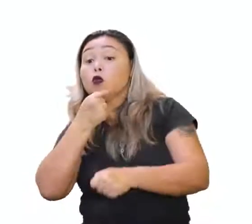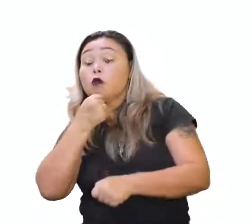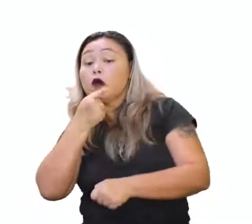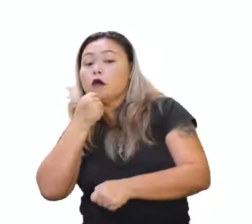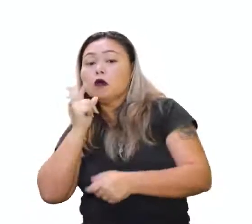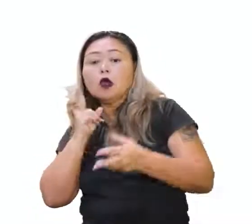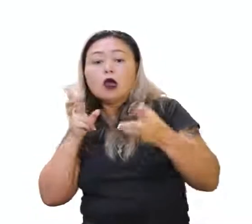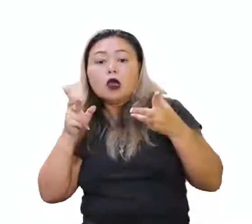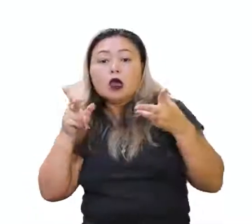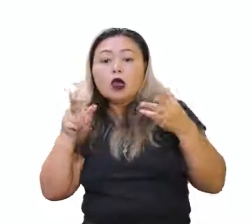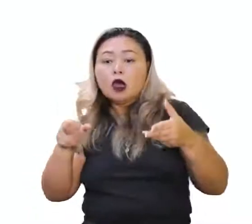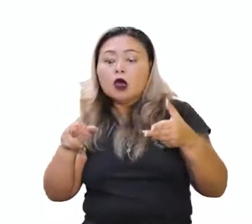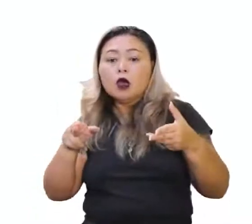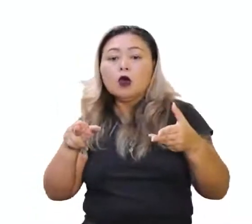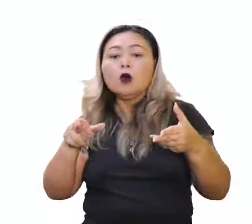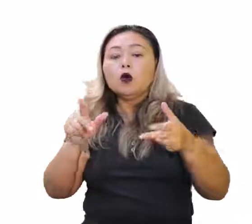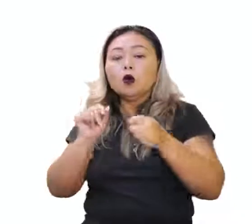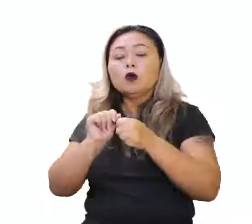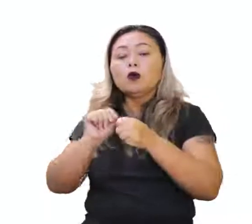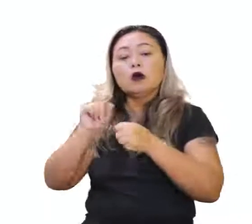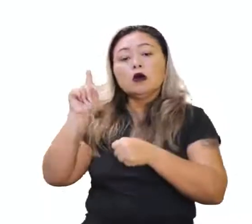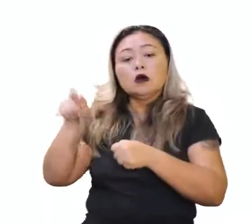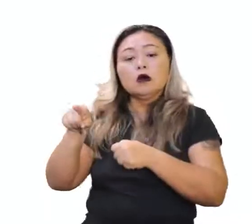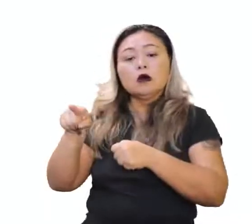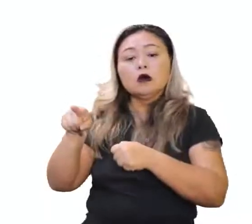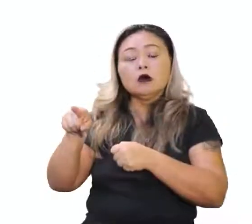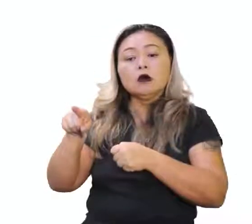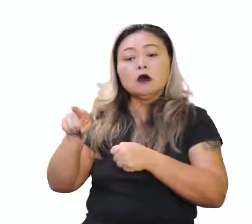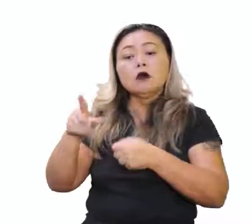é idêntico ao do processo dos